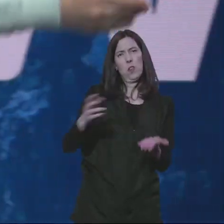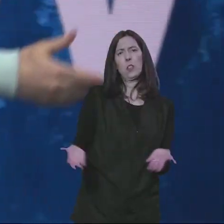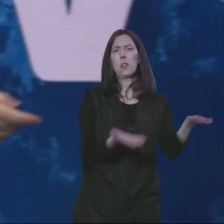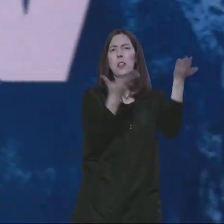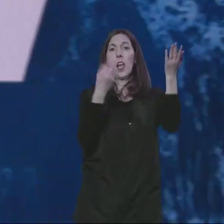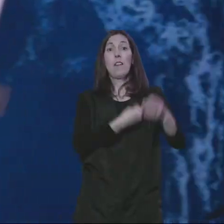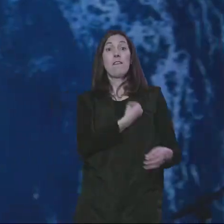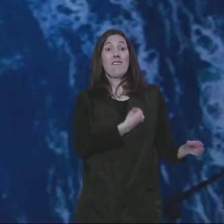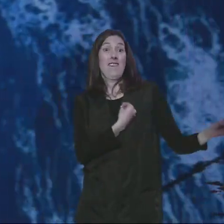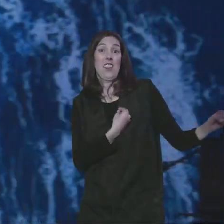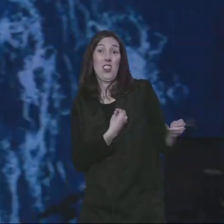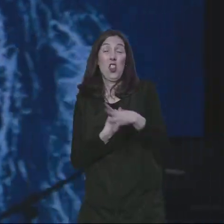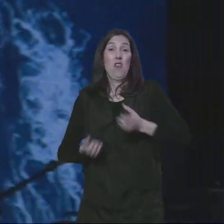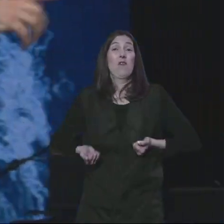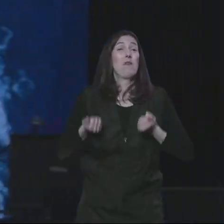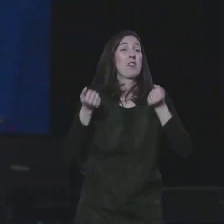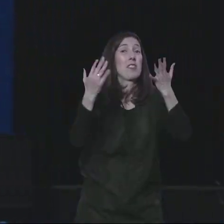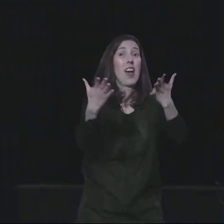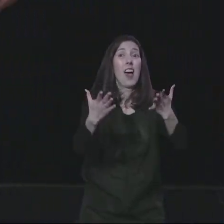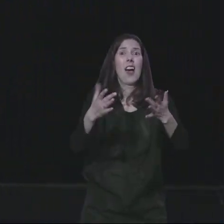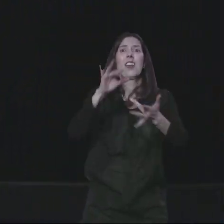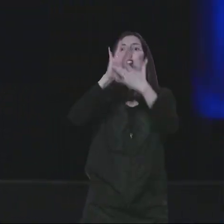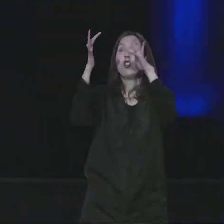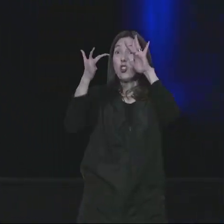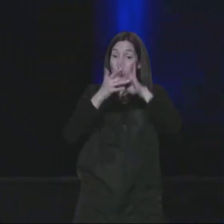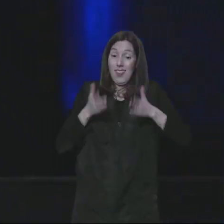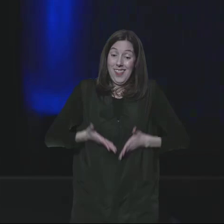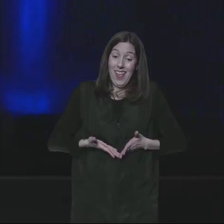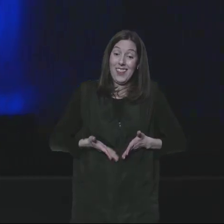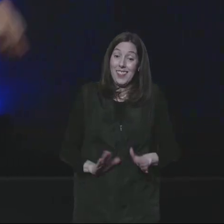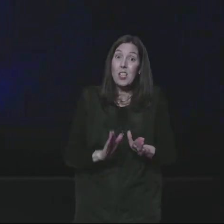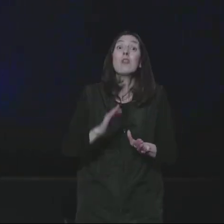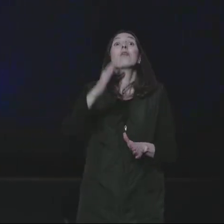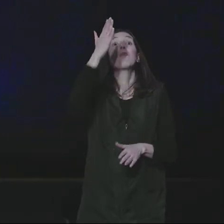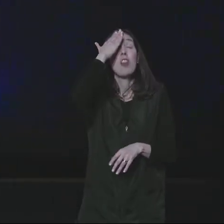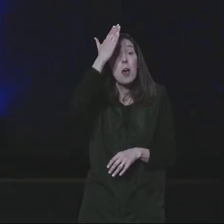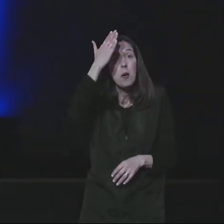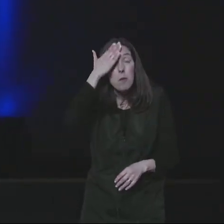vida nova. E ele nasceu sabendo que esse